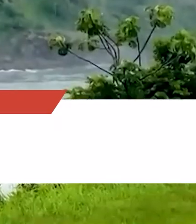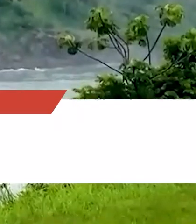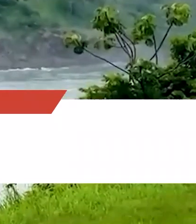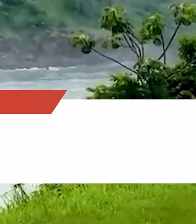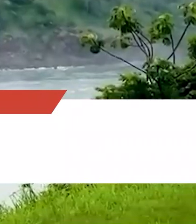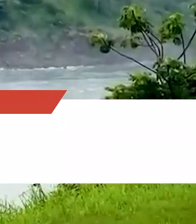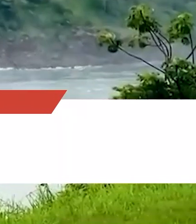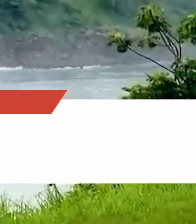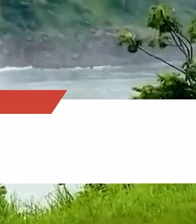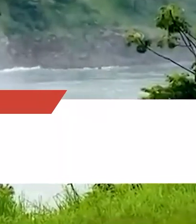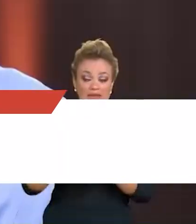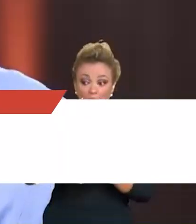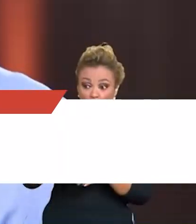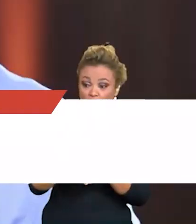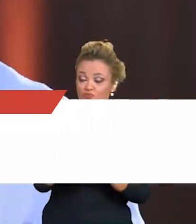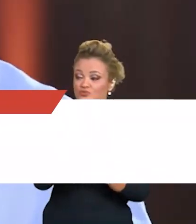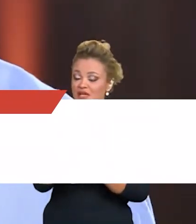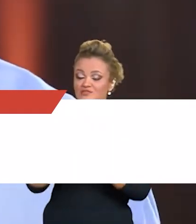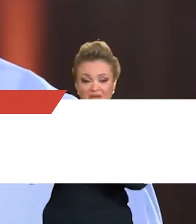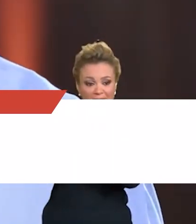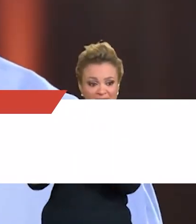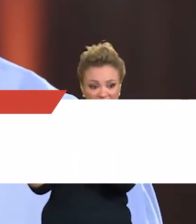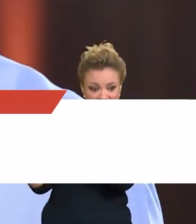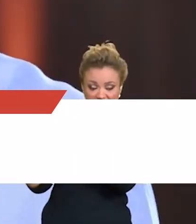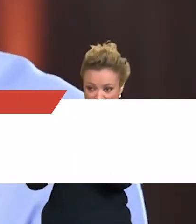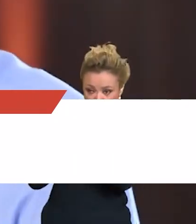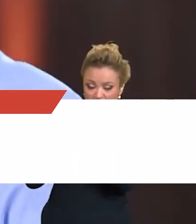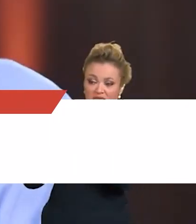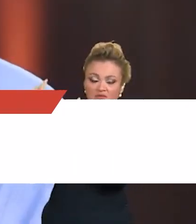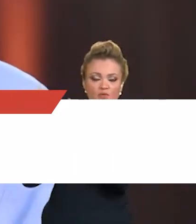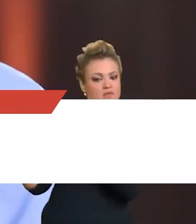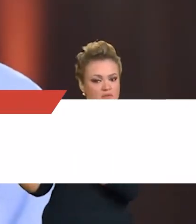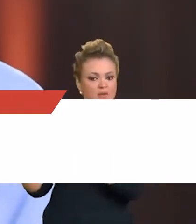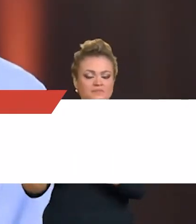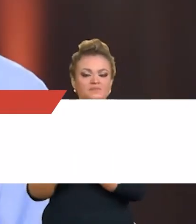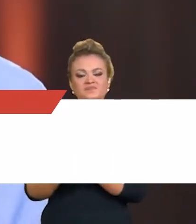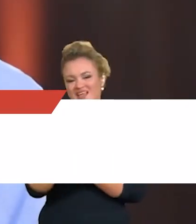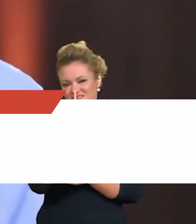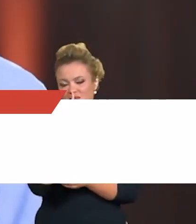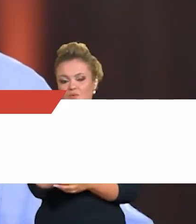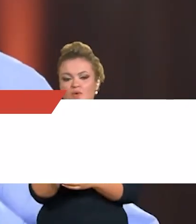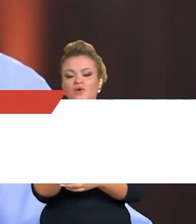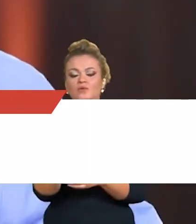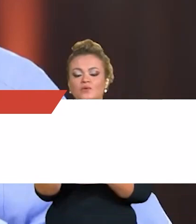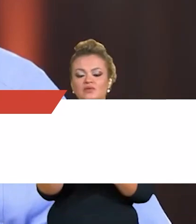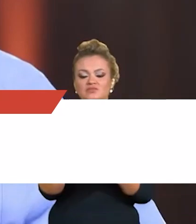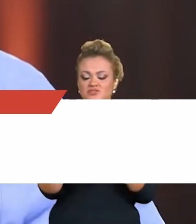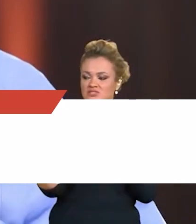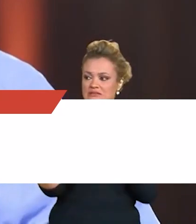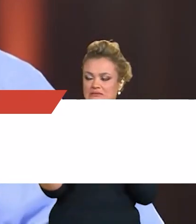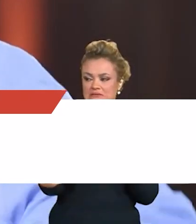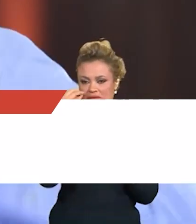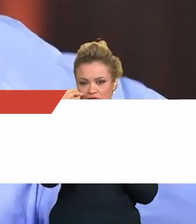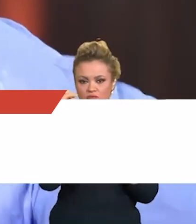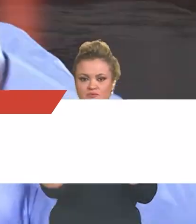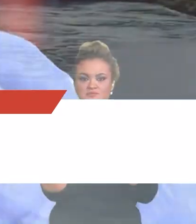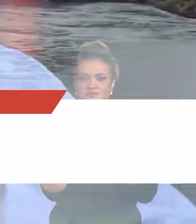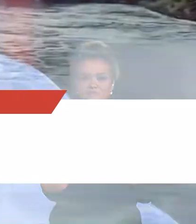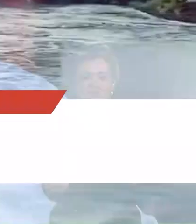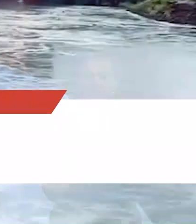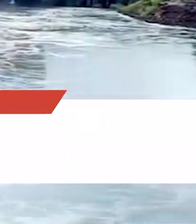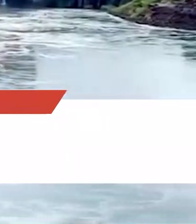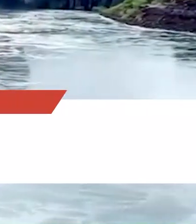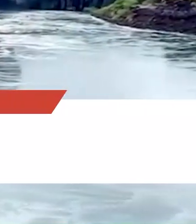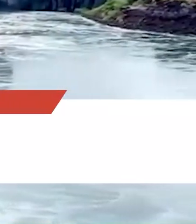dos países vizinhos quando nós resolvemos fazer uma linha de transmissão de Foz do Iguaçu de Itaipu